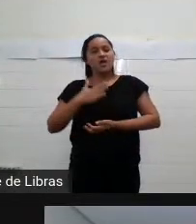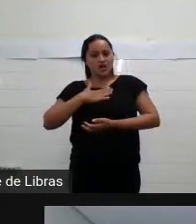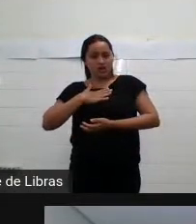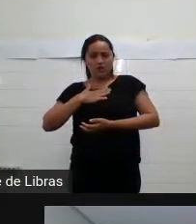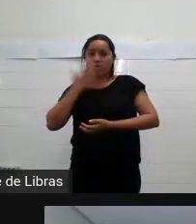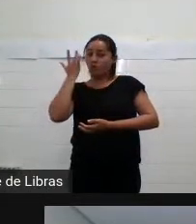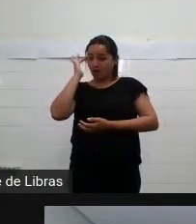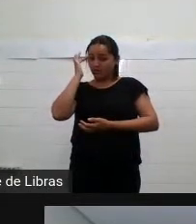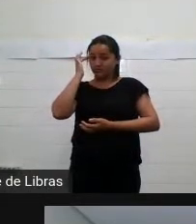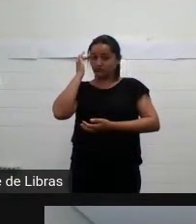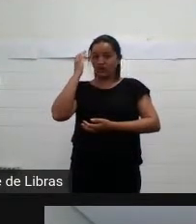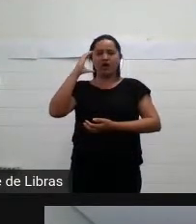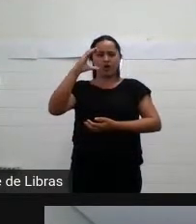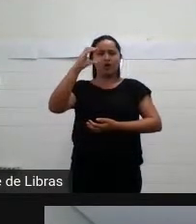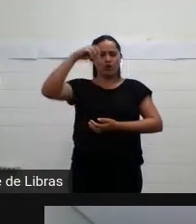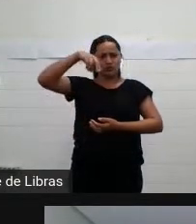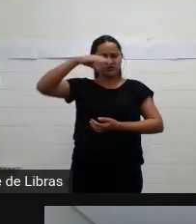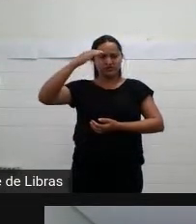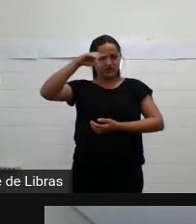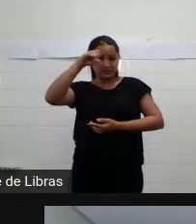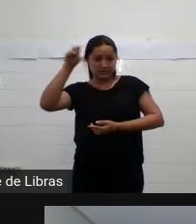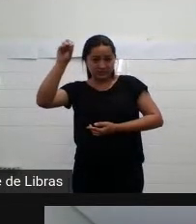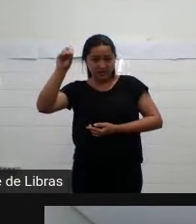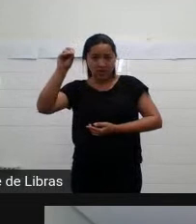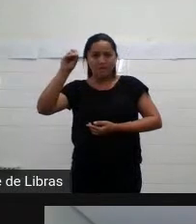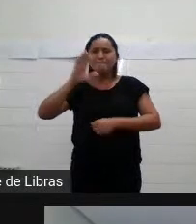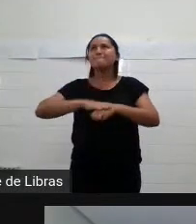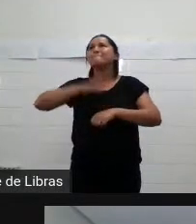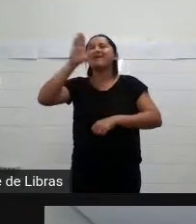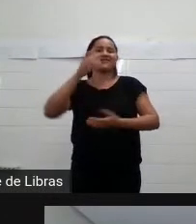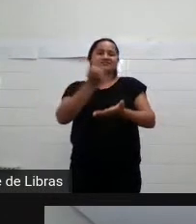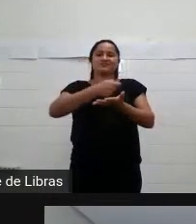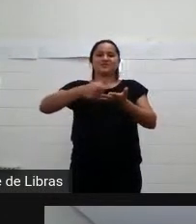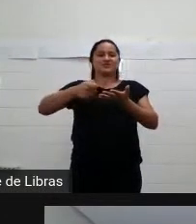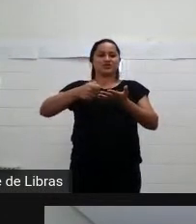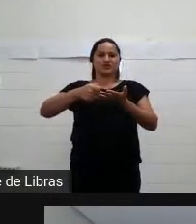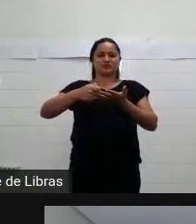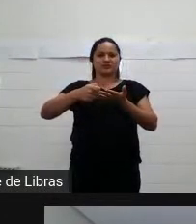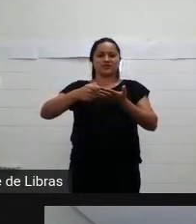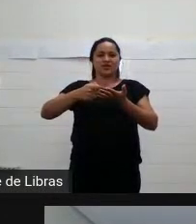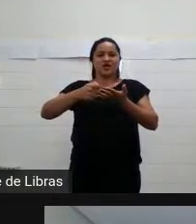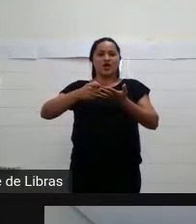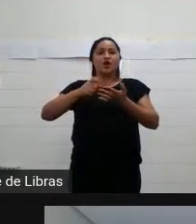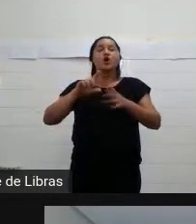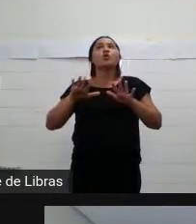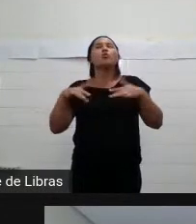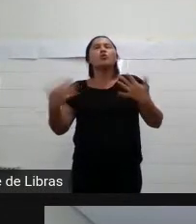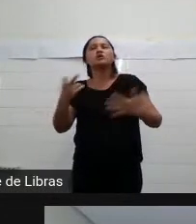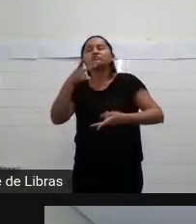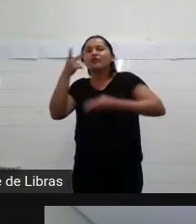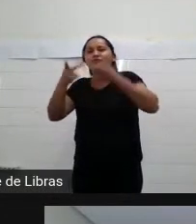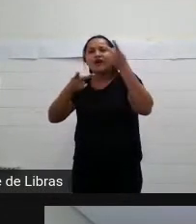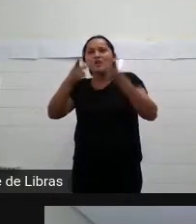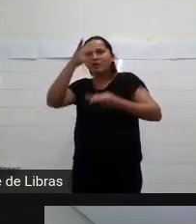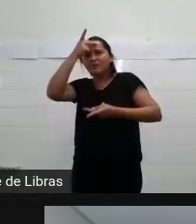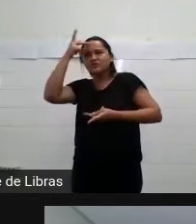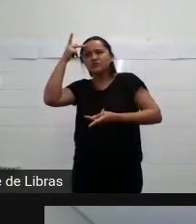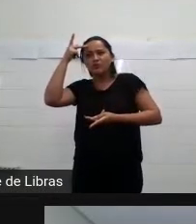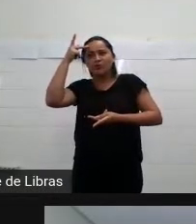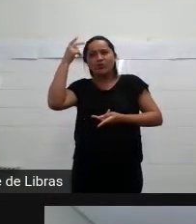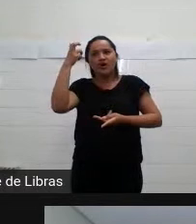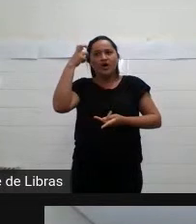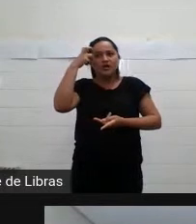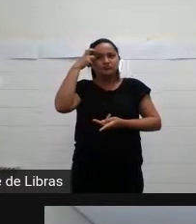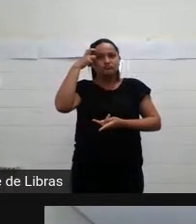muito mais do que uma escritora. Eu acho que quando eu falo sobre intelectual, eu estou falando da capacidade de intervenção que